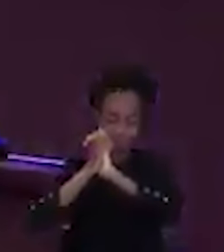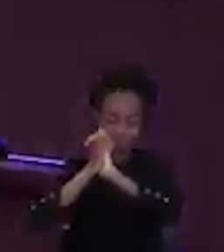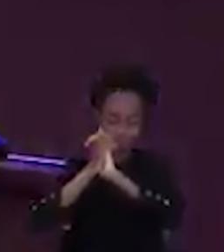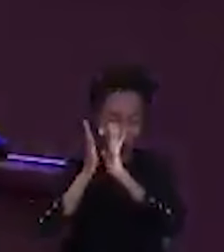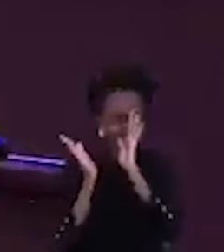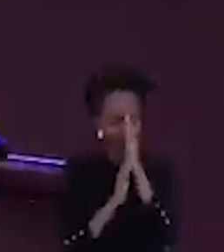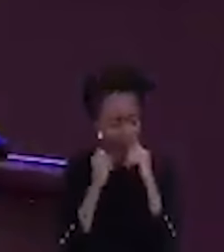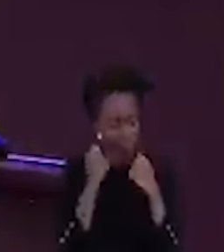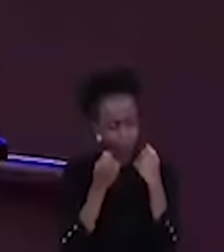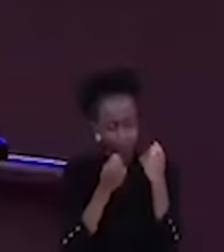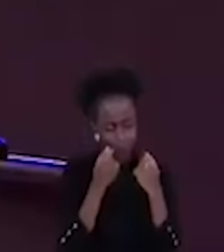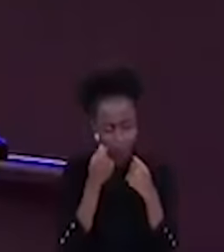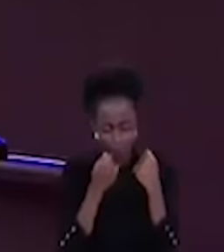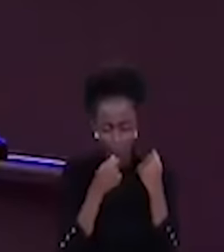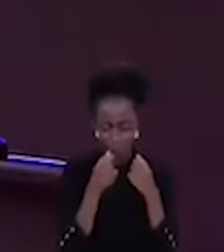aleluia,